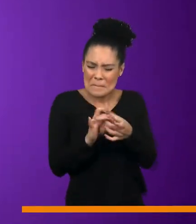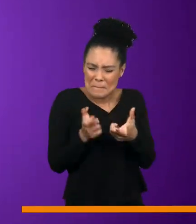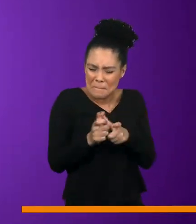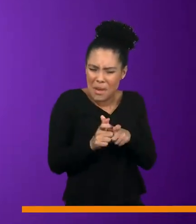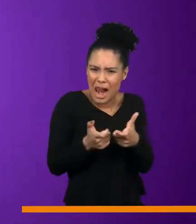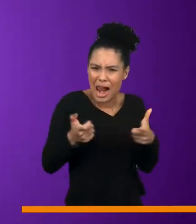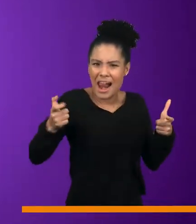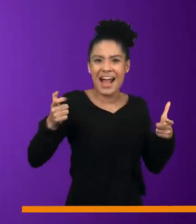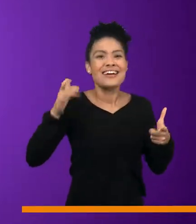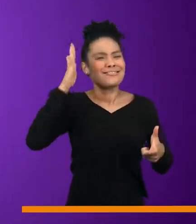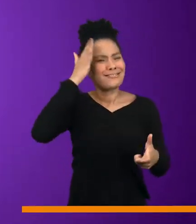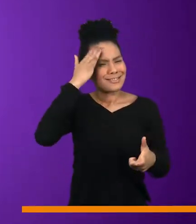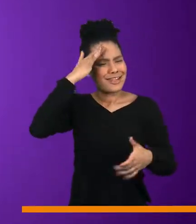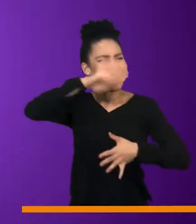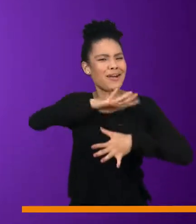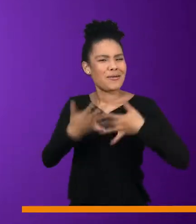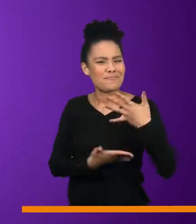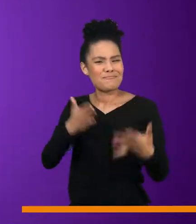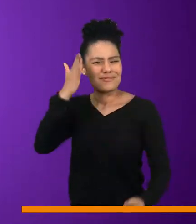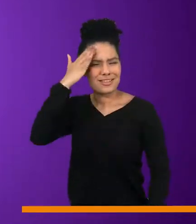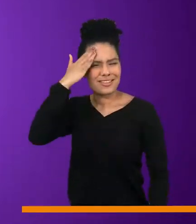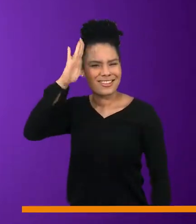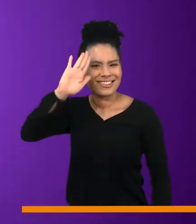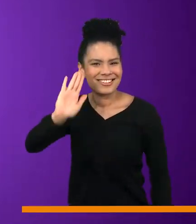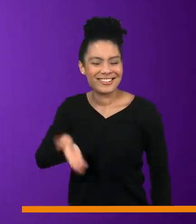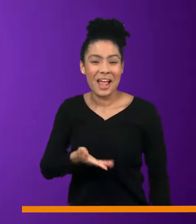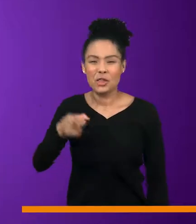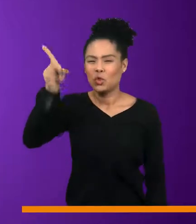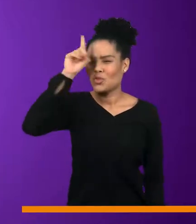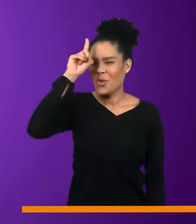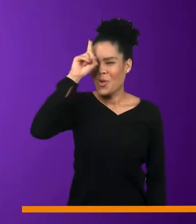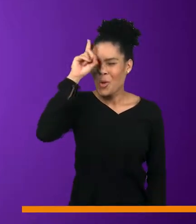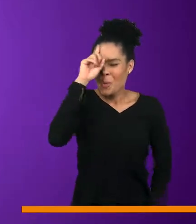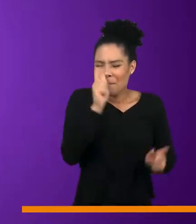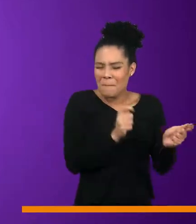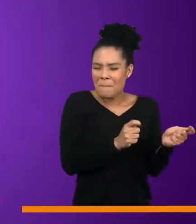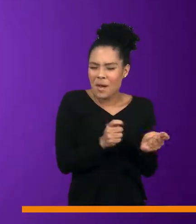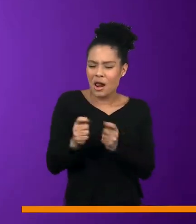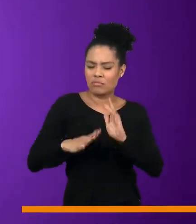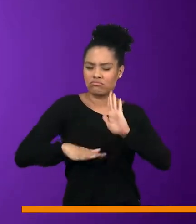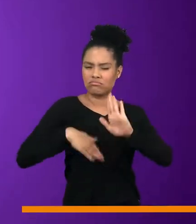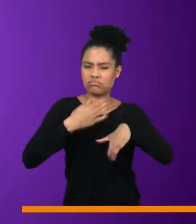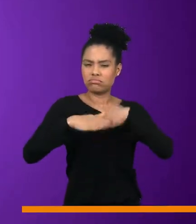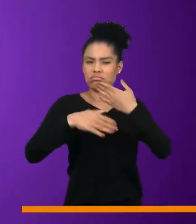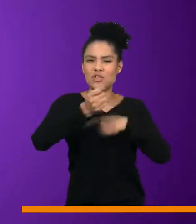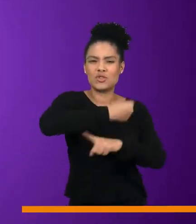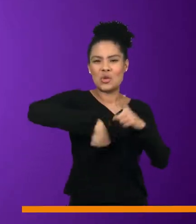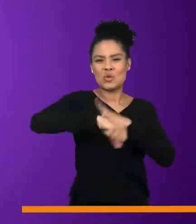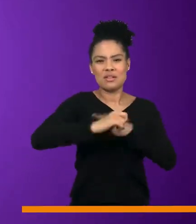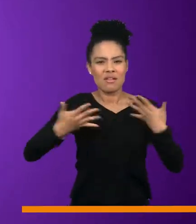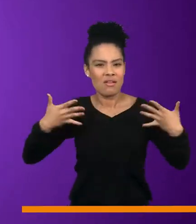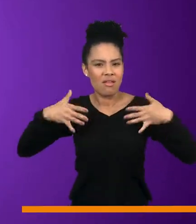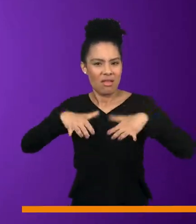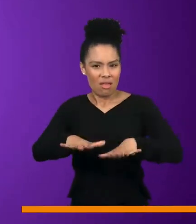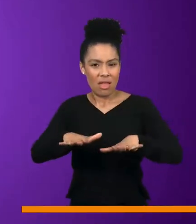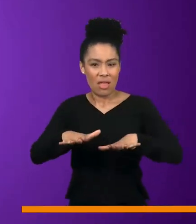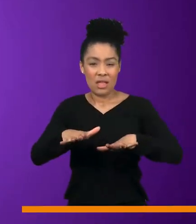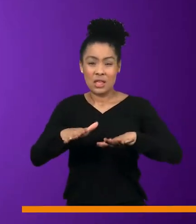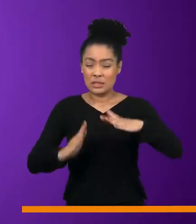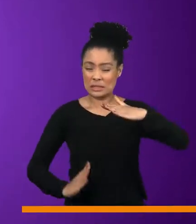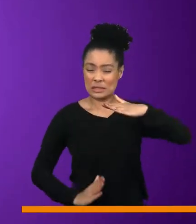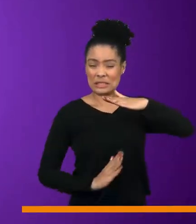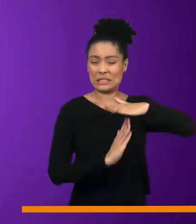às milhares de pessoas que já sabem a língua brasileira de sinais e colaboram todos os dias na construção de uma sociedade mais